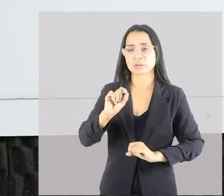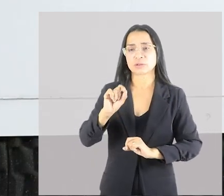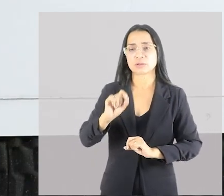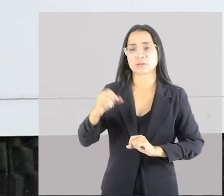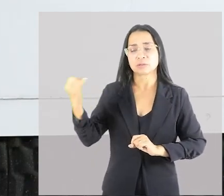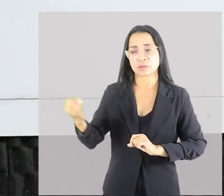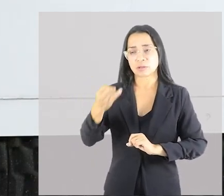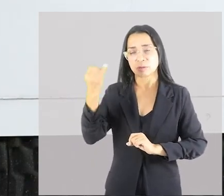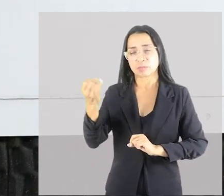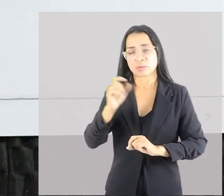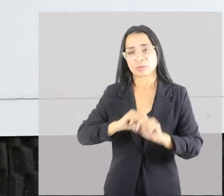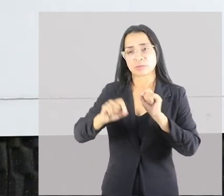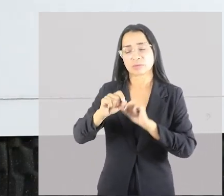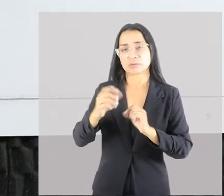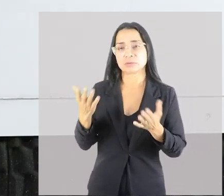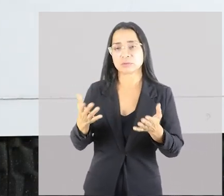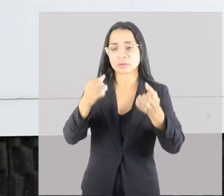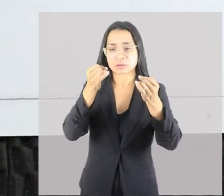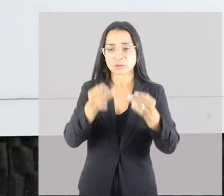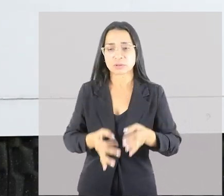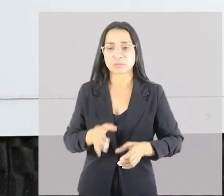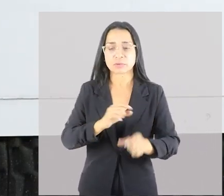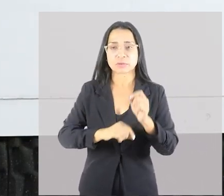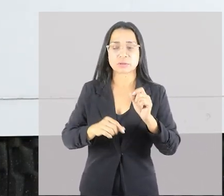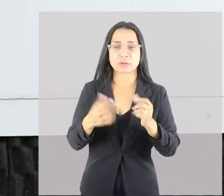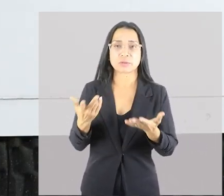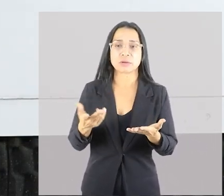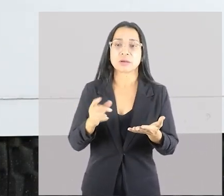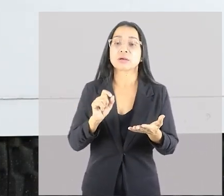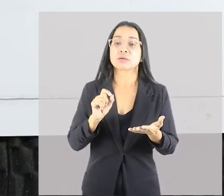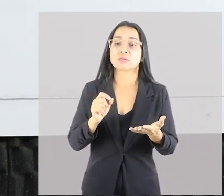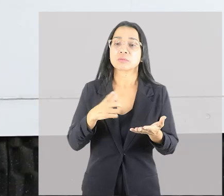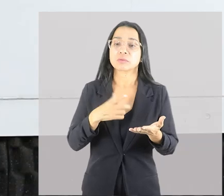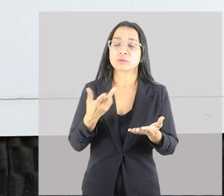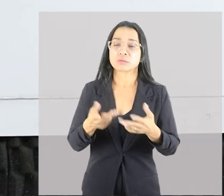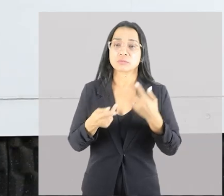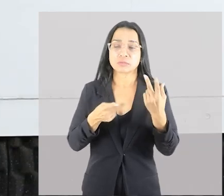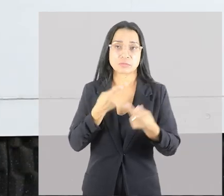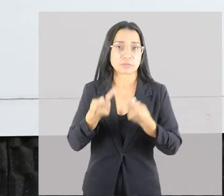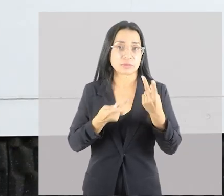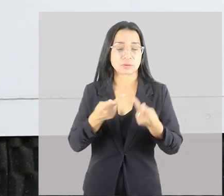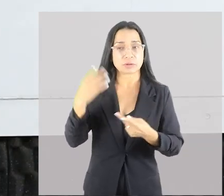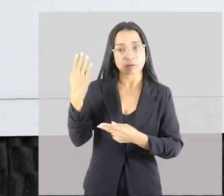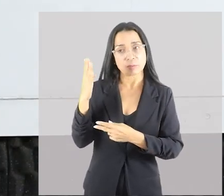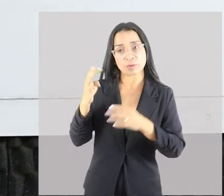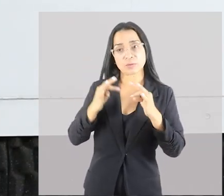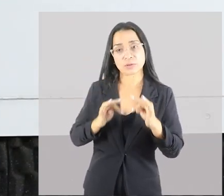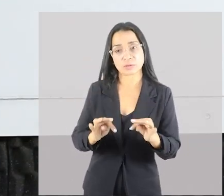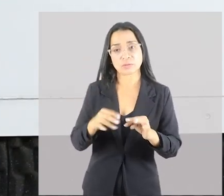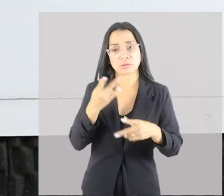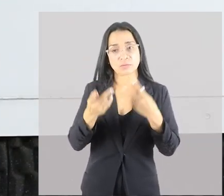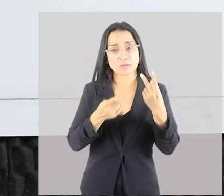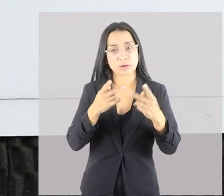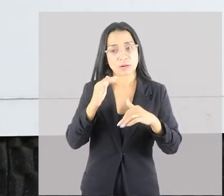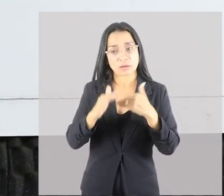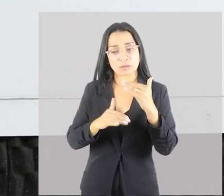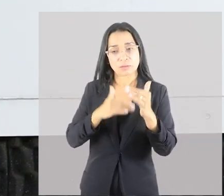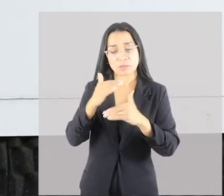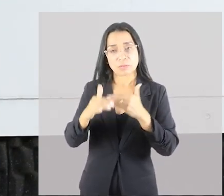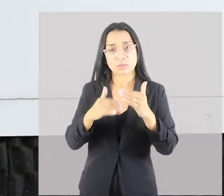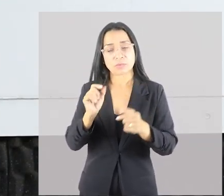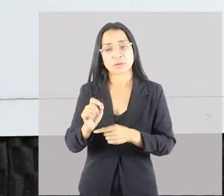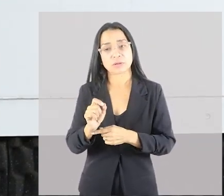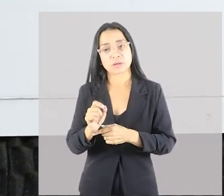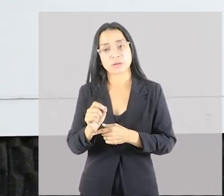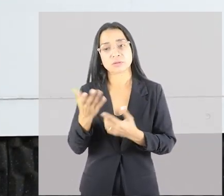importante ressaltar, é muito importante falar, porque quando a gente fala de biotecnologia, a gente fala de processos, né,